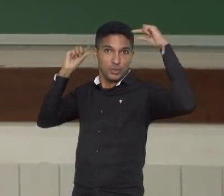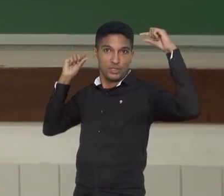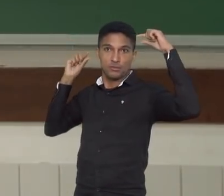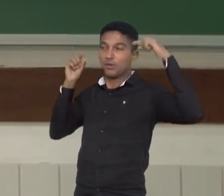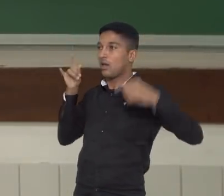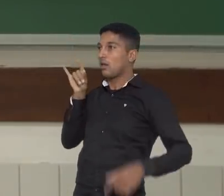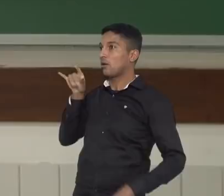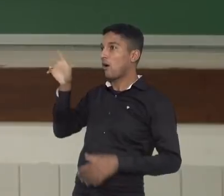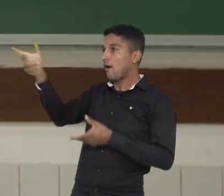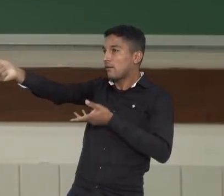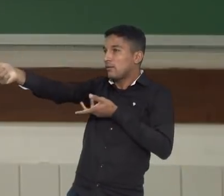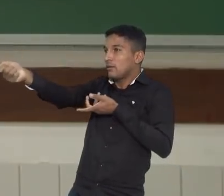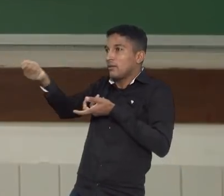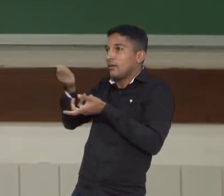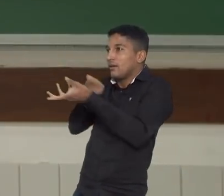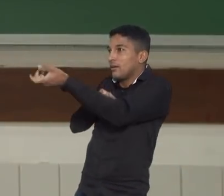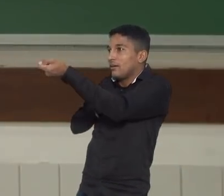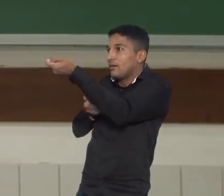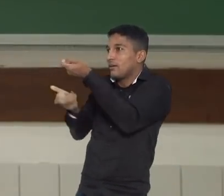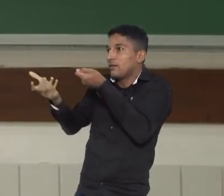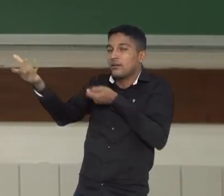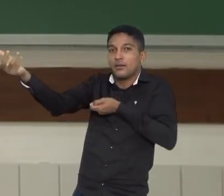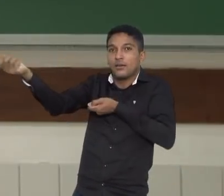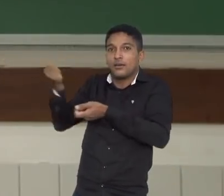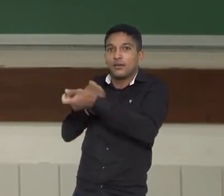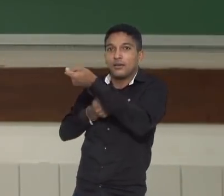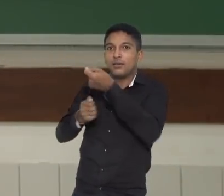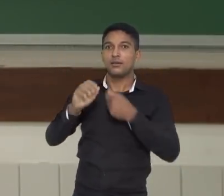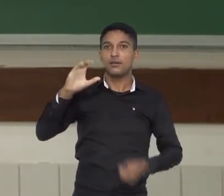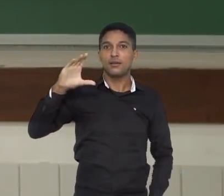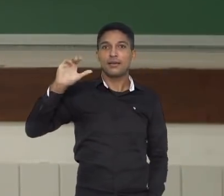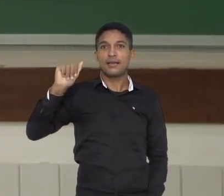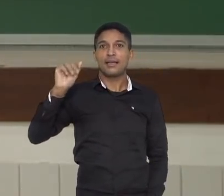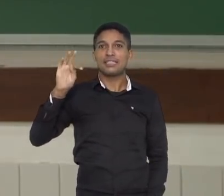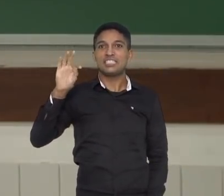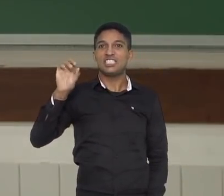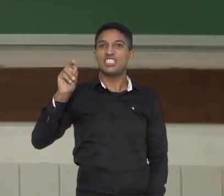tem tempo, né? Que ele tem que conhecer,